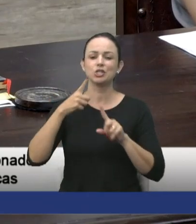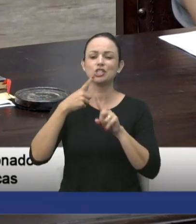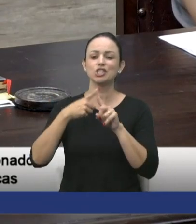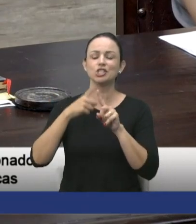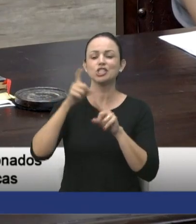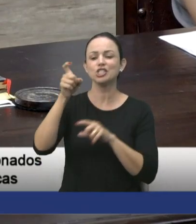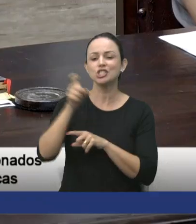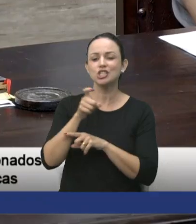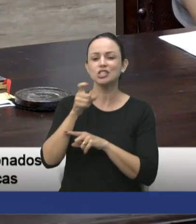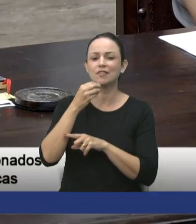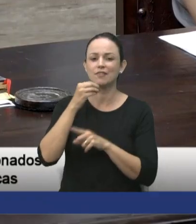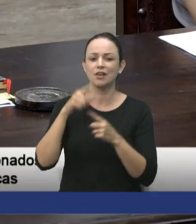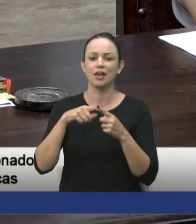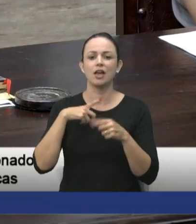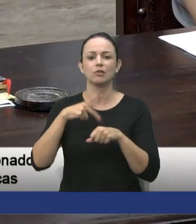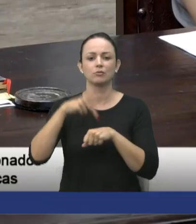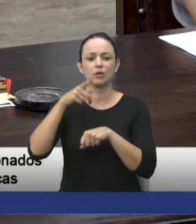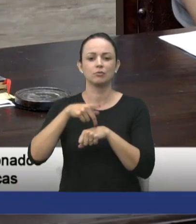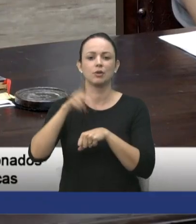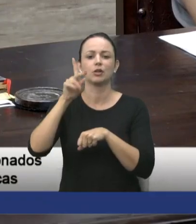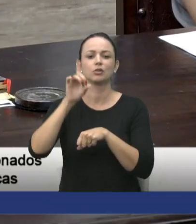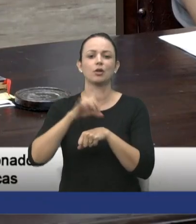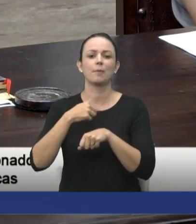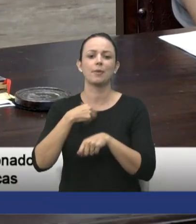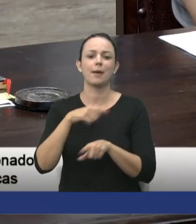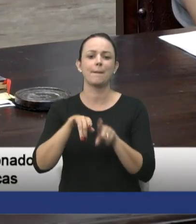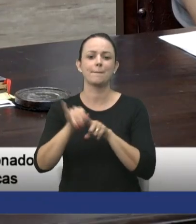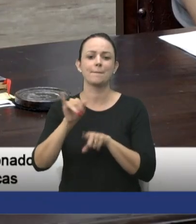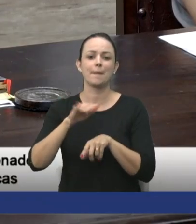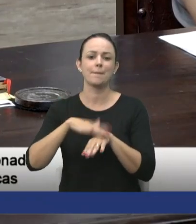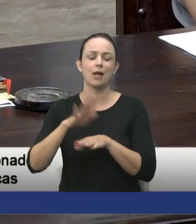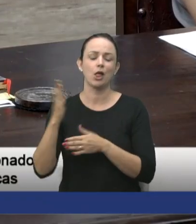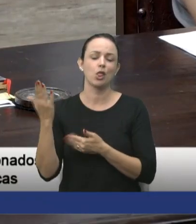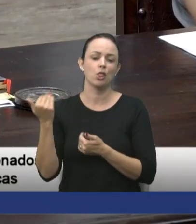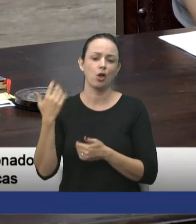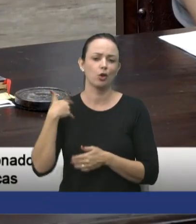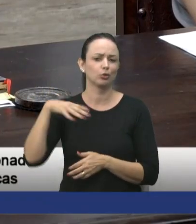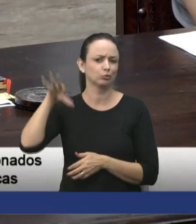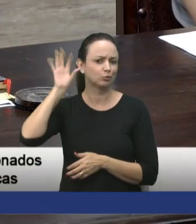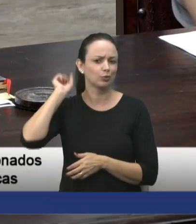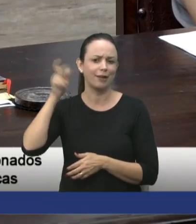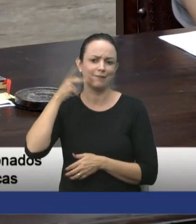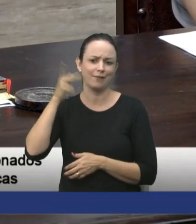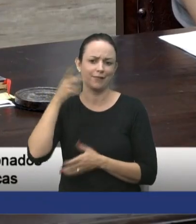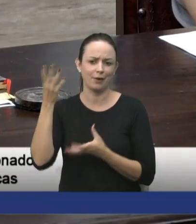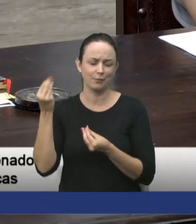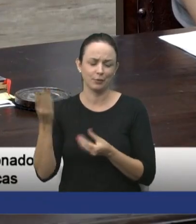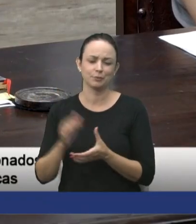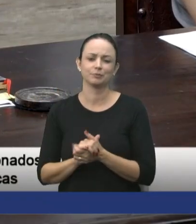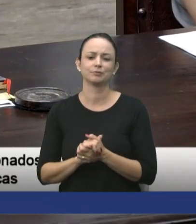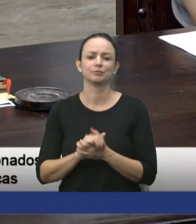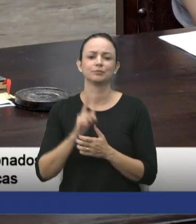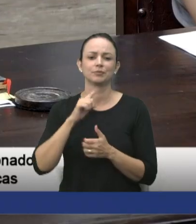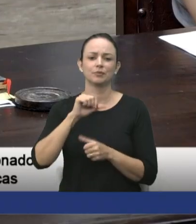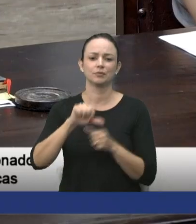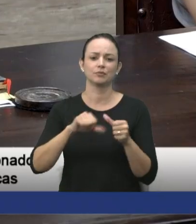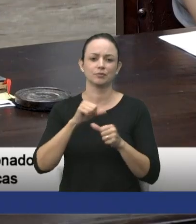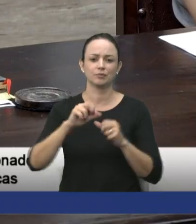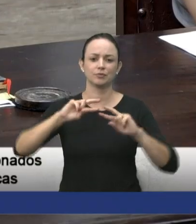de mestrado, doutorado e pós-doutorado da minha irmã mais nova. Então, eu escuto isso desde que eu me conheço por gente. Alteração do gene